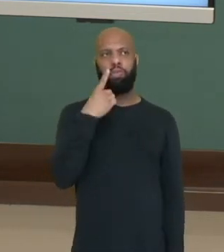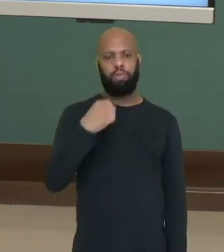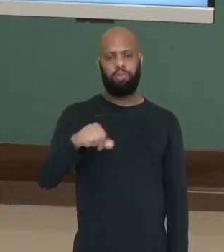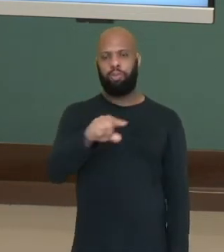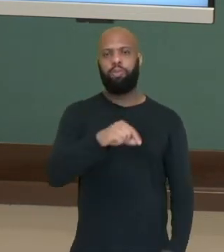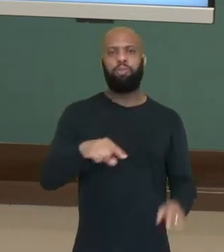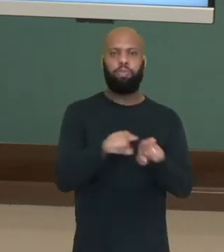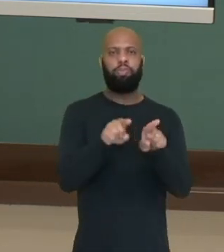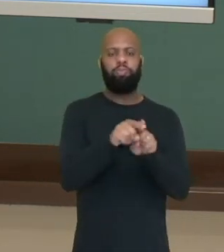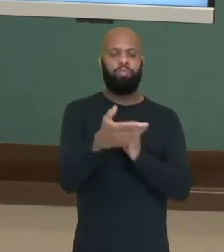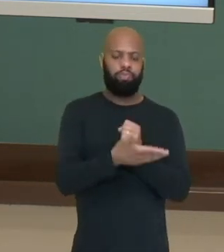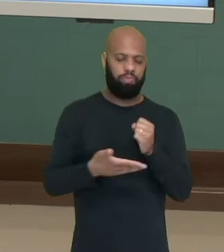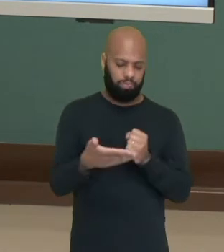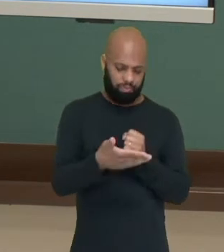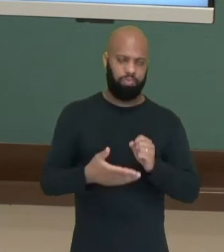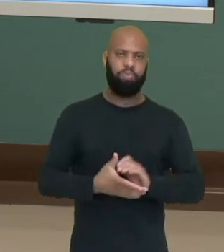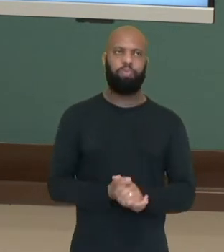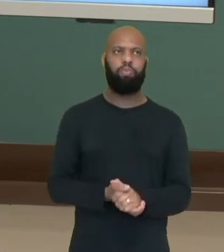e base.